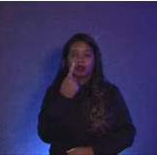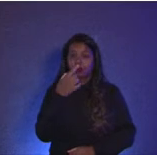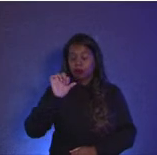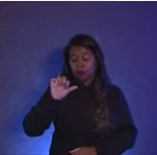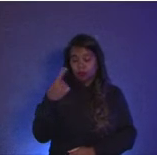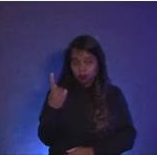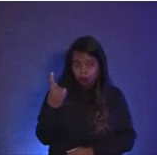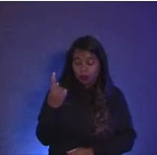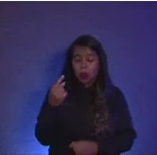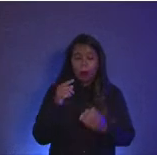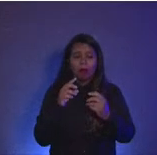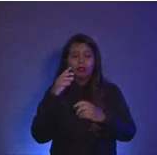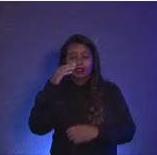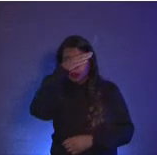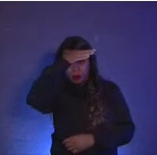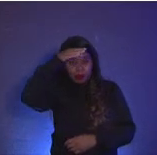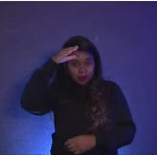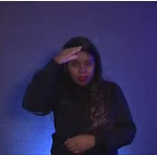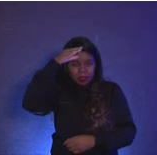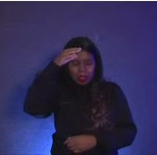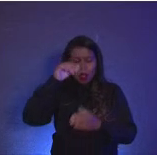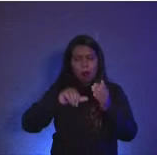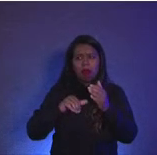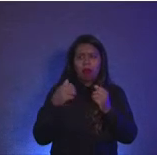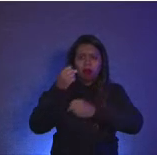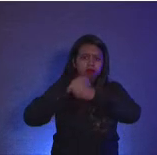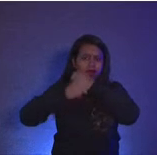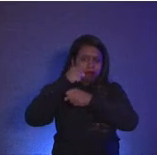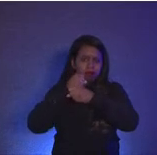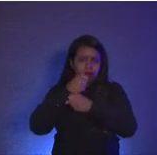acabado de ser aprovado na Câmara, isso foi no começo do ano.